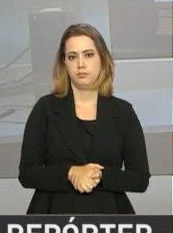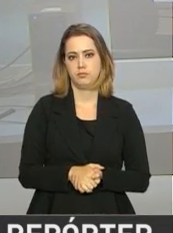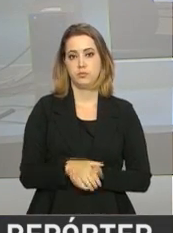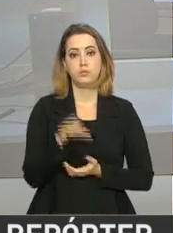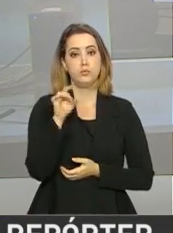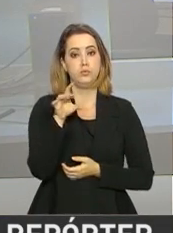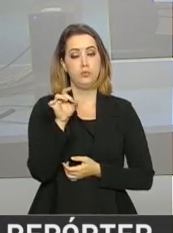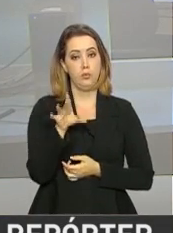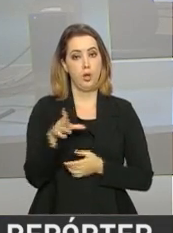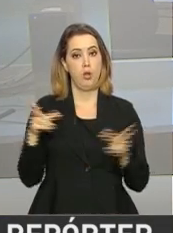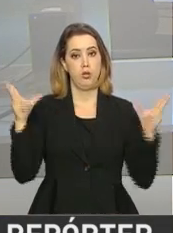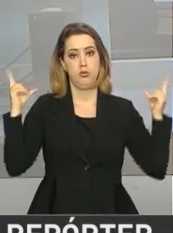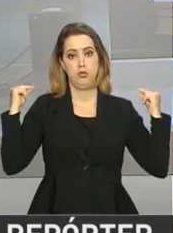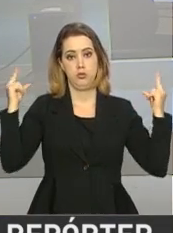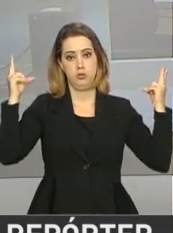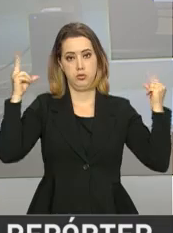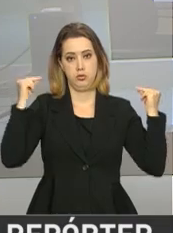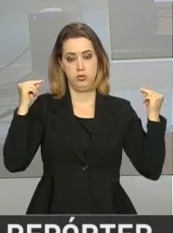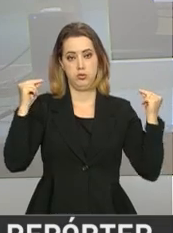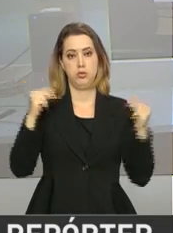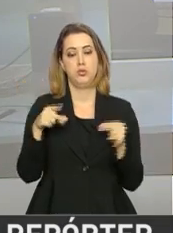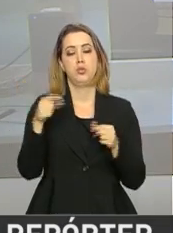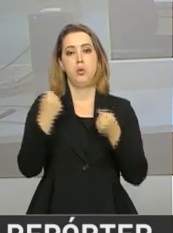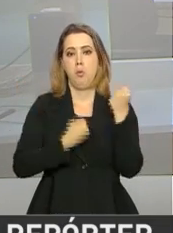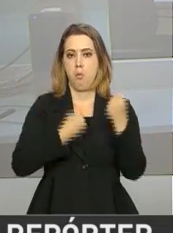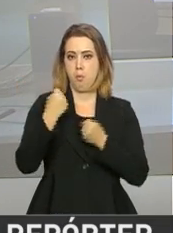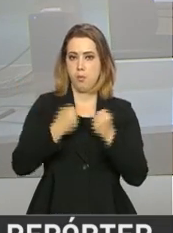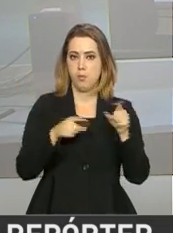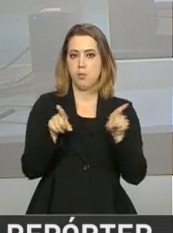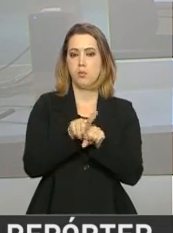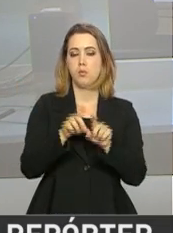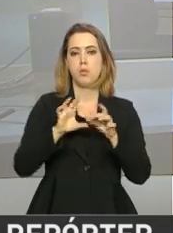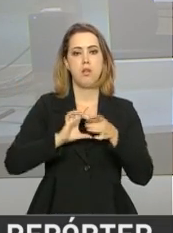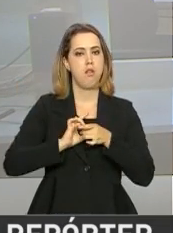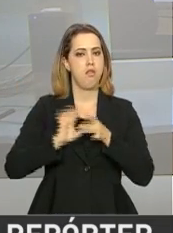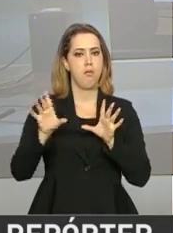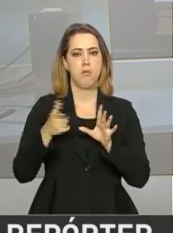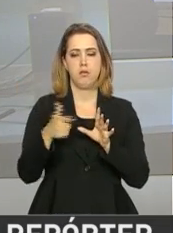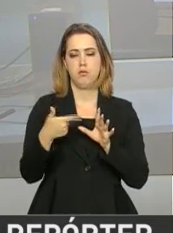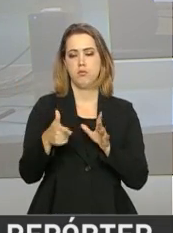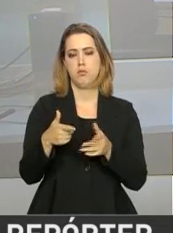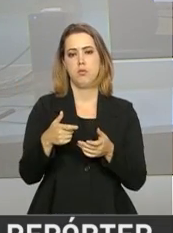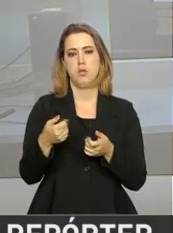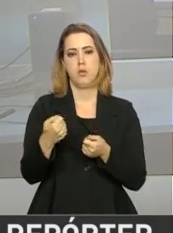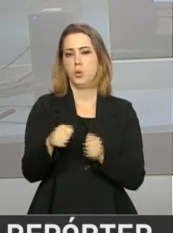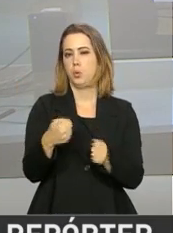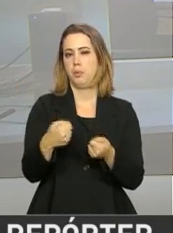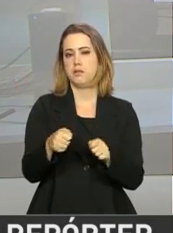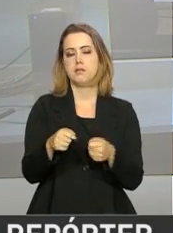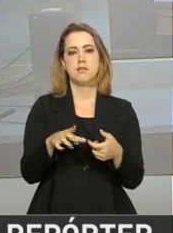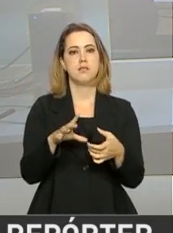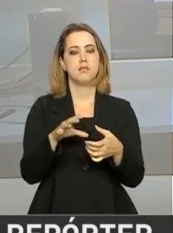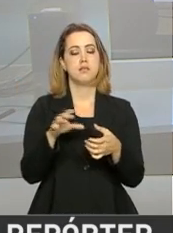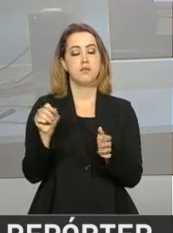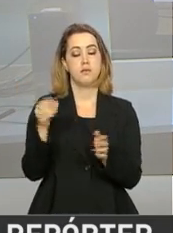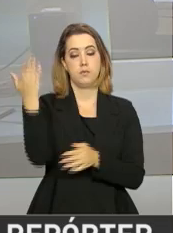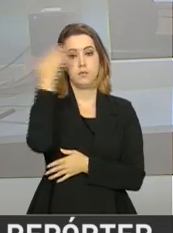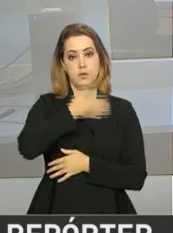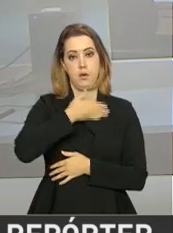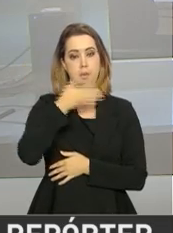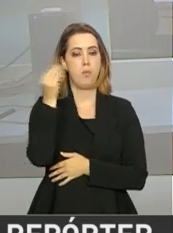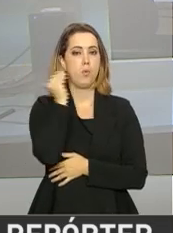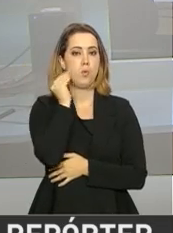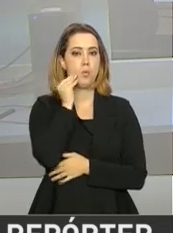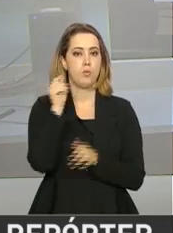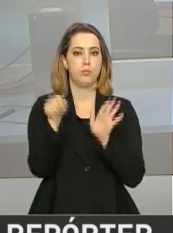Apenas motoristas profissionais do Tocantins e de Mato Grosso do Sul estão liberados de realizar o exame toxicológico, amparados por decisões